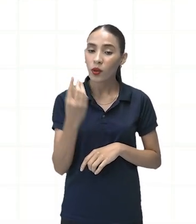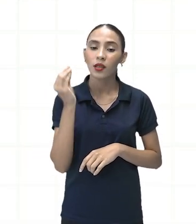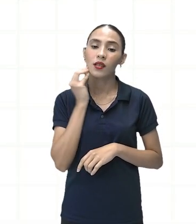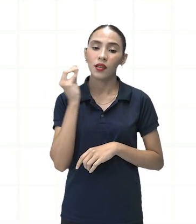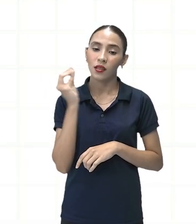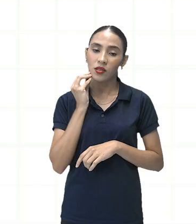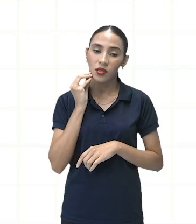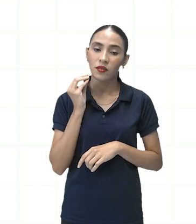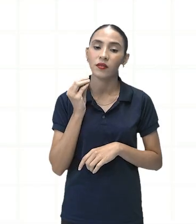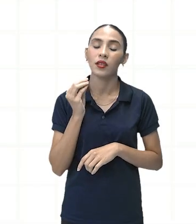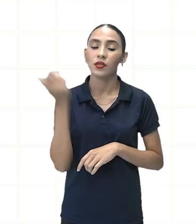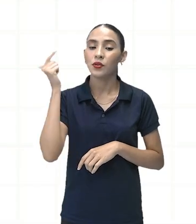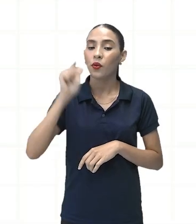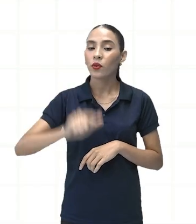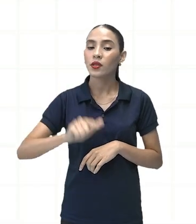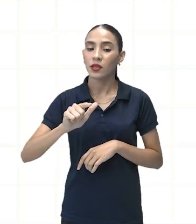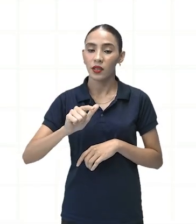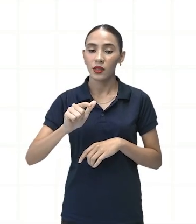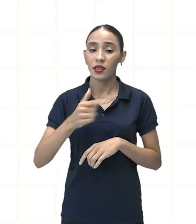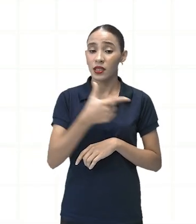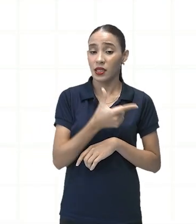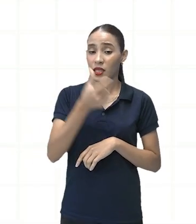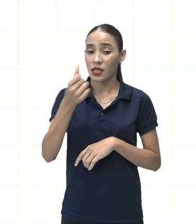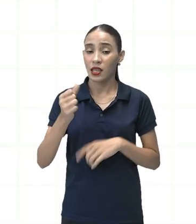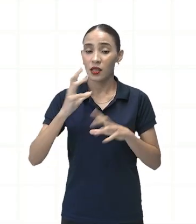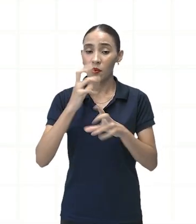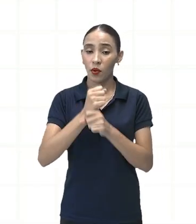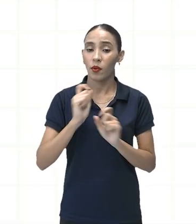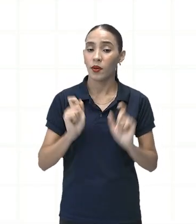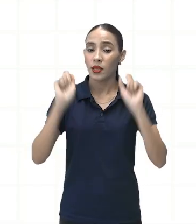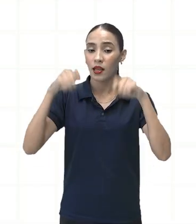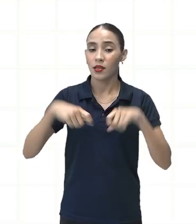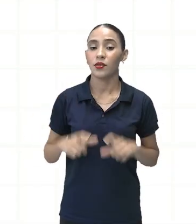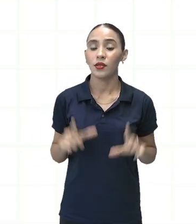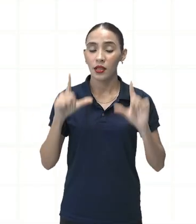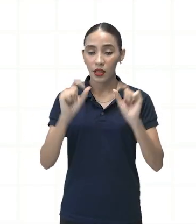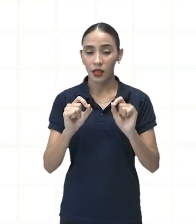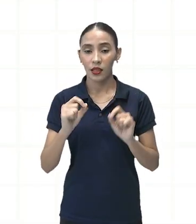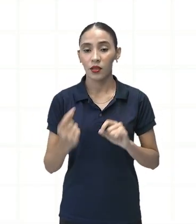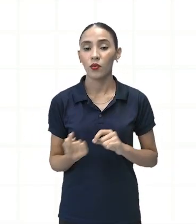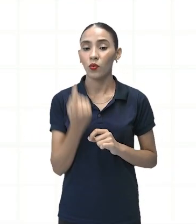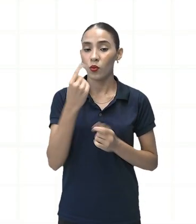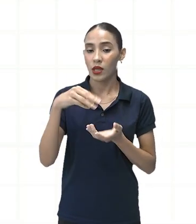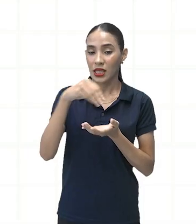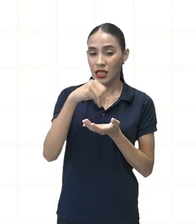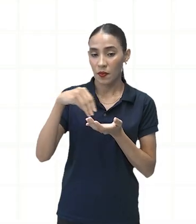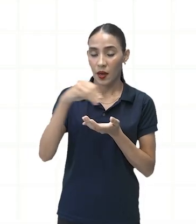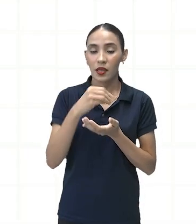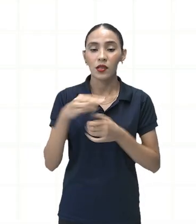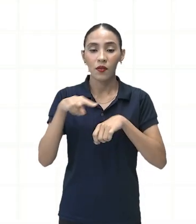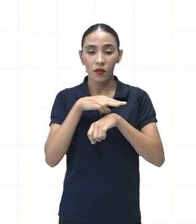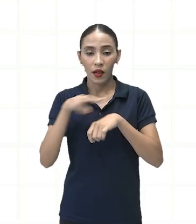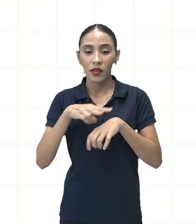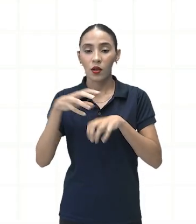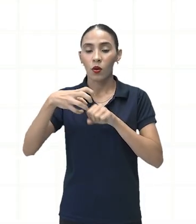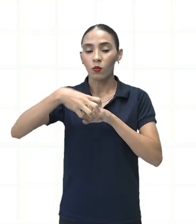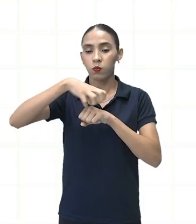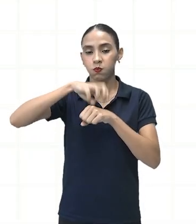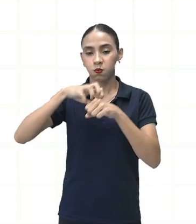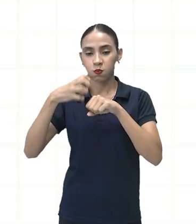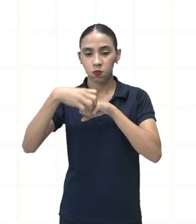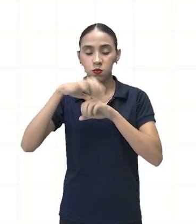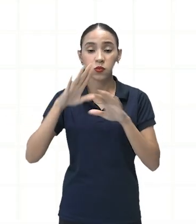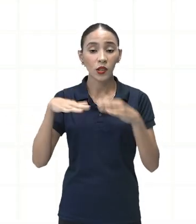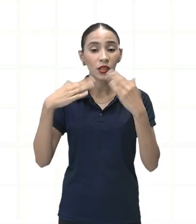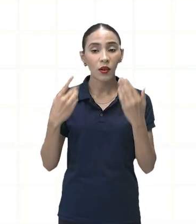chance de nascer, dentre as 16 probabilidades, de nascer um indivíduo com semente verde rugosa.